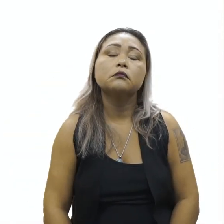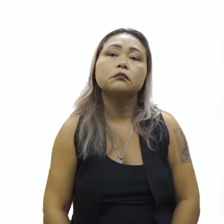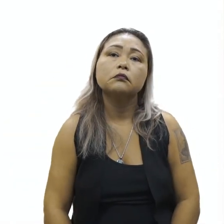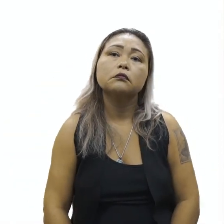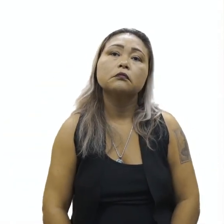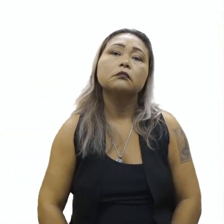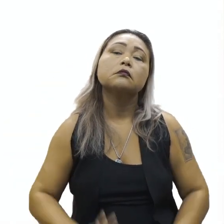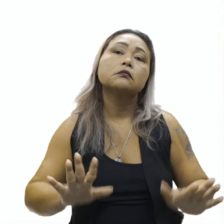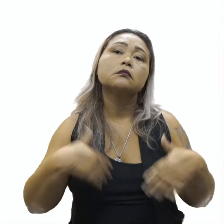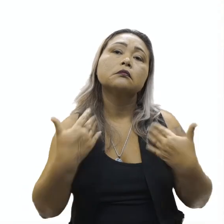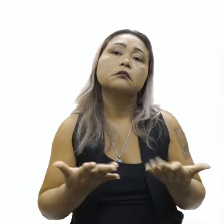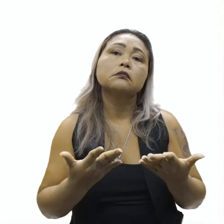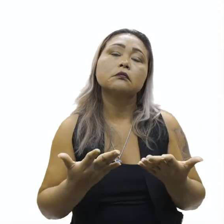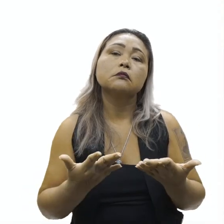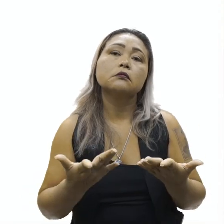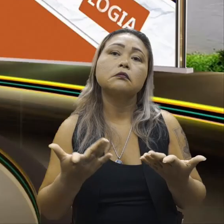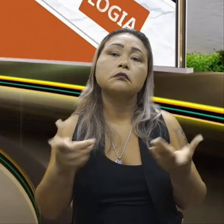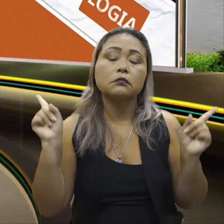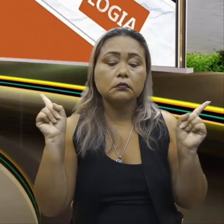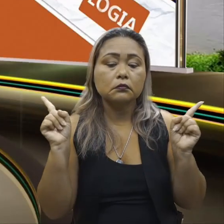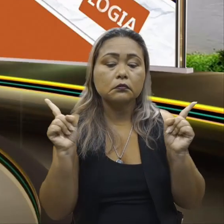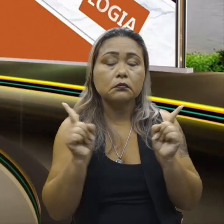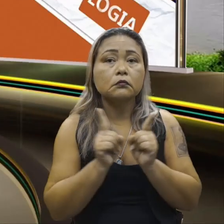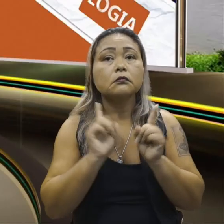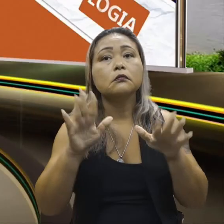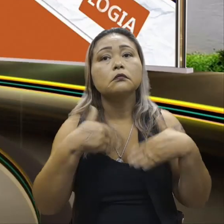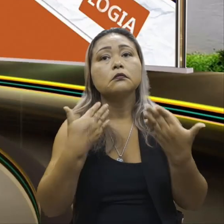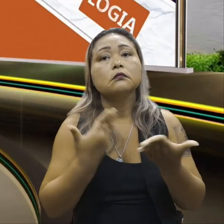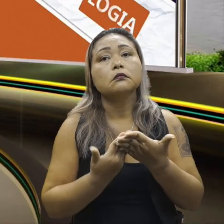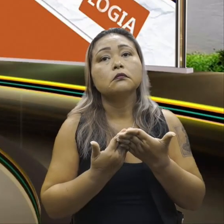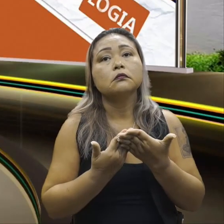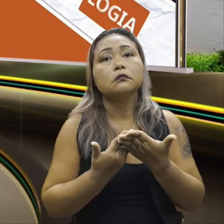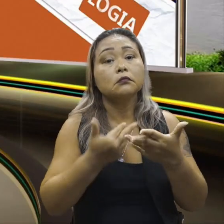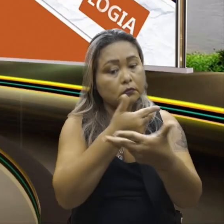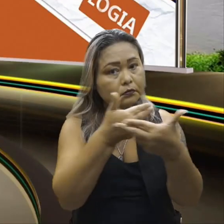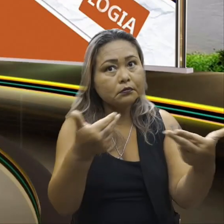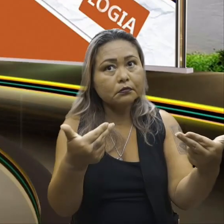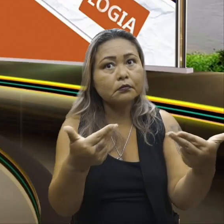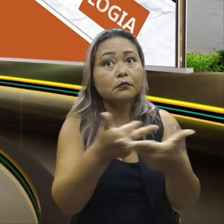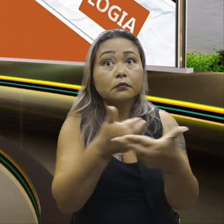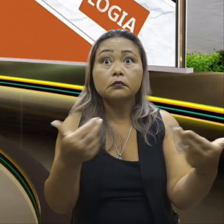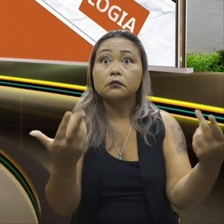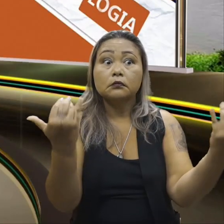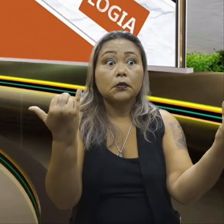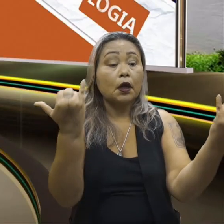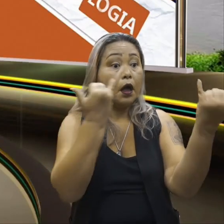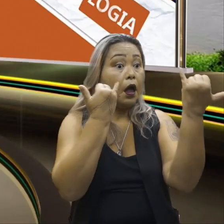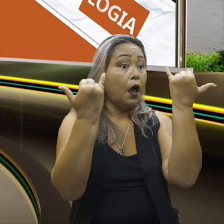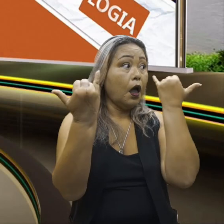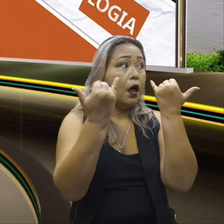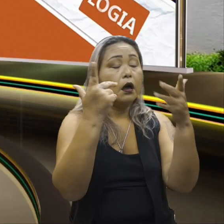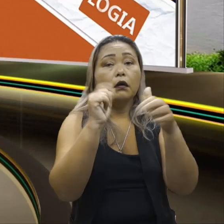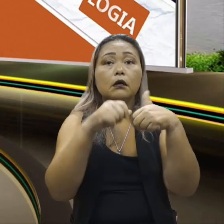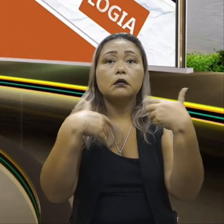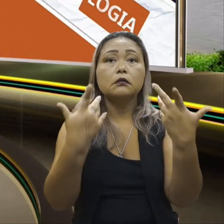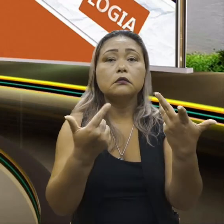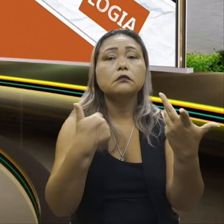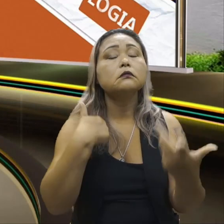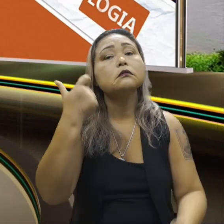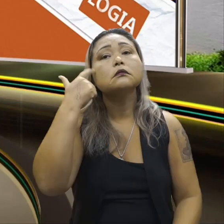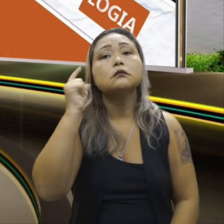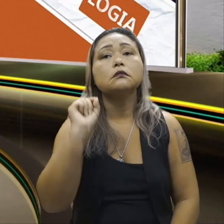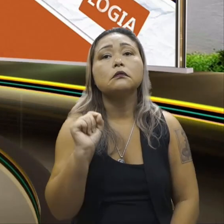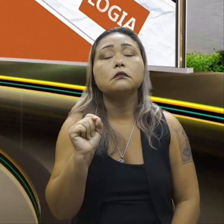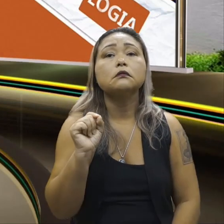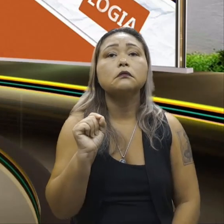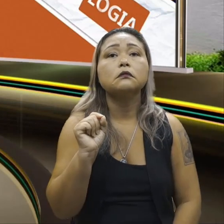Então, pessoal, resumindo nossa aula de hoje, muita coisa, né? Muita informação. Então, pensem o seguinte,